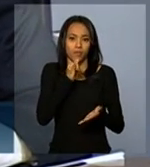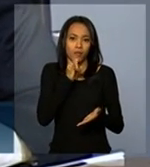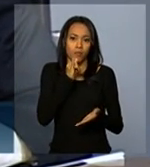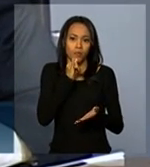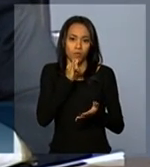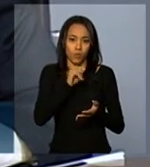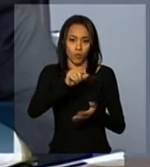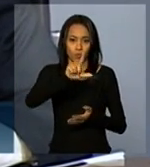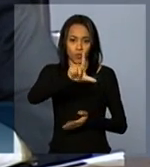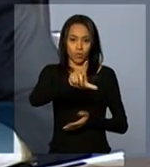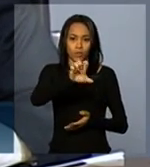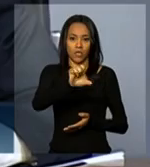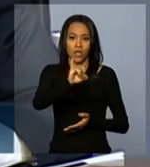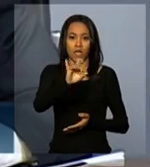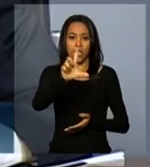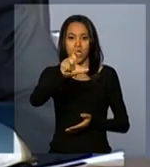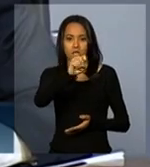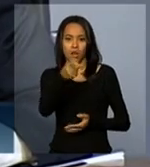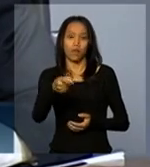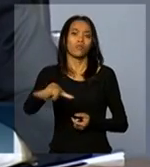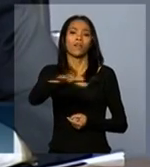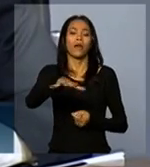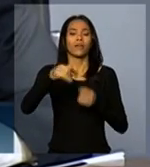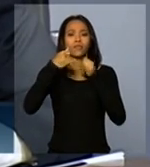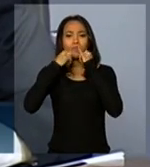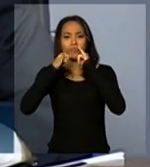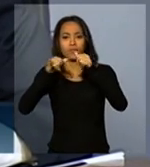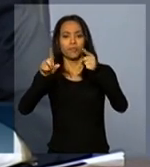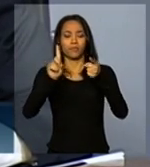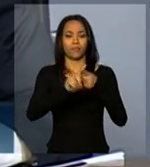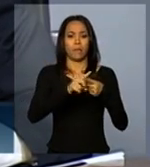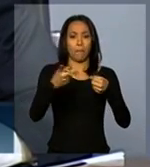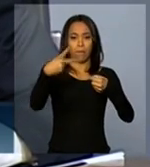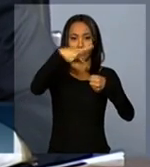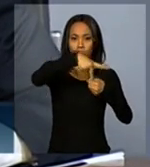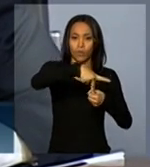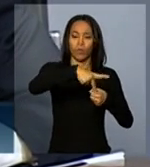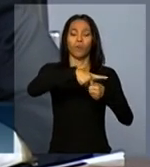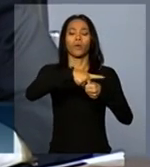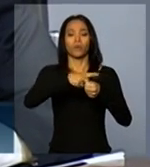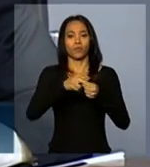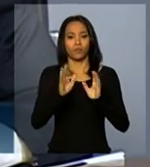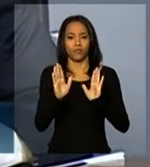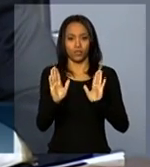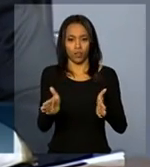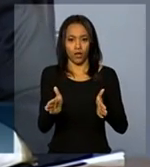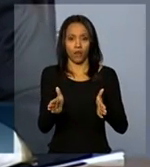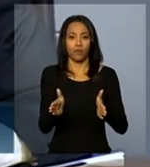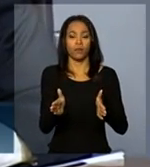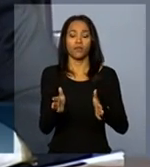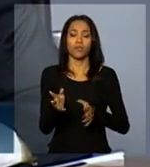os leilões que nós fizemos de energia elétrica, de petróleo e tudo mais, eles